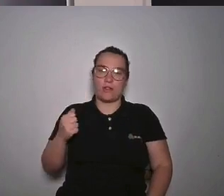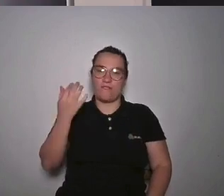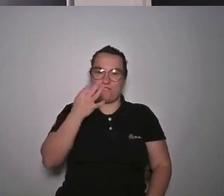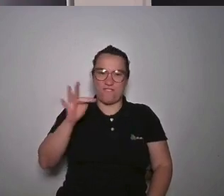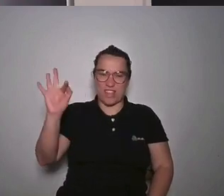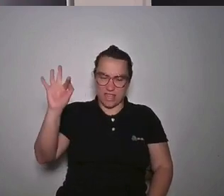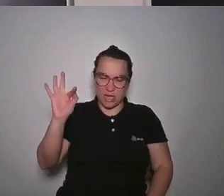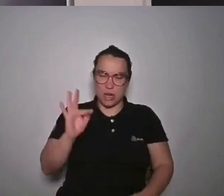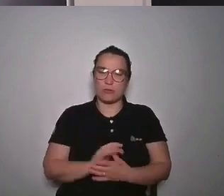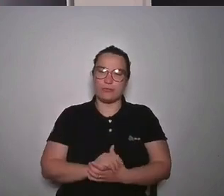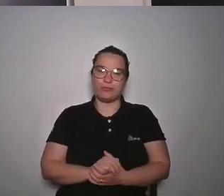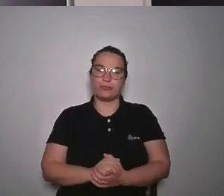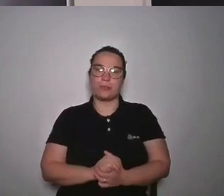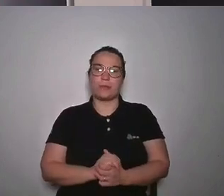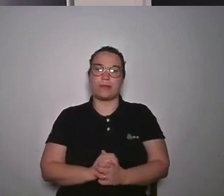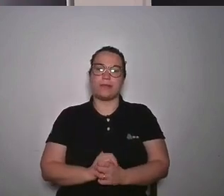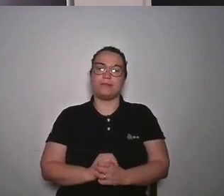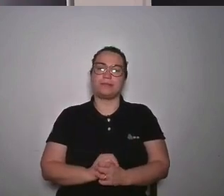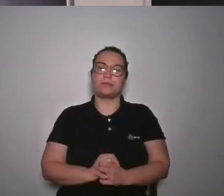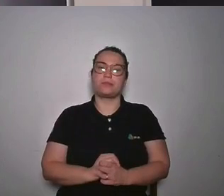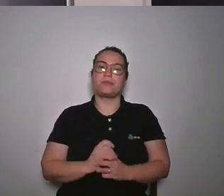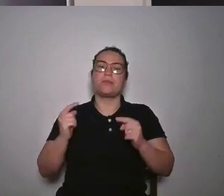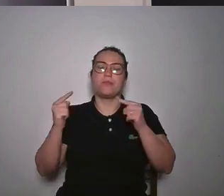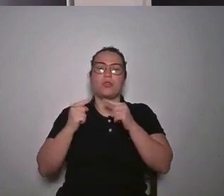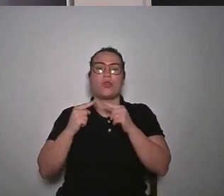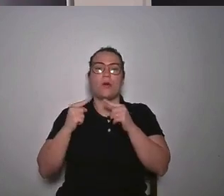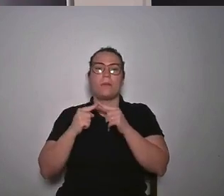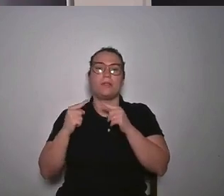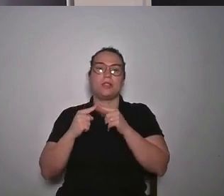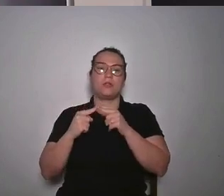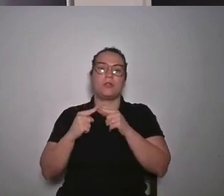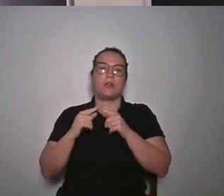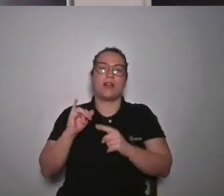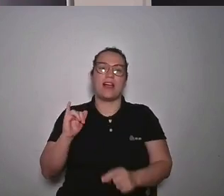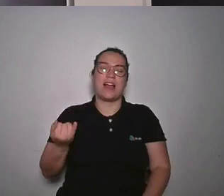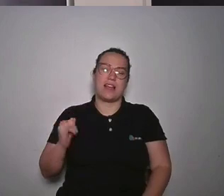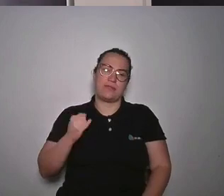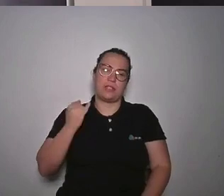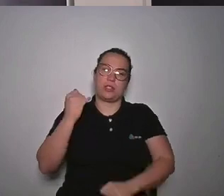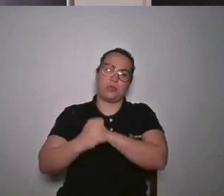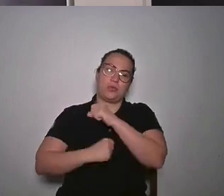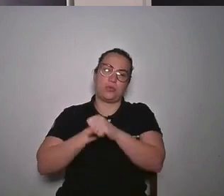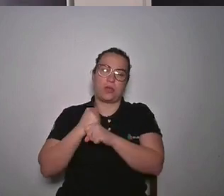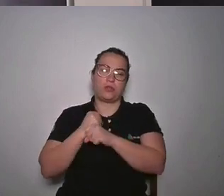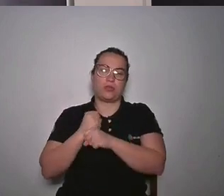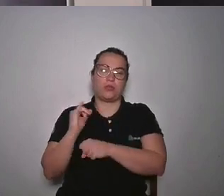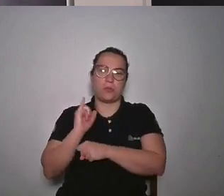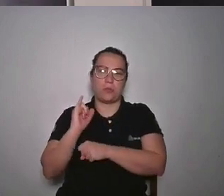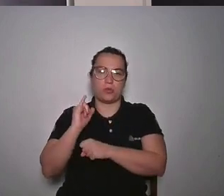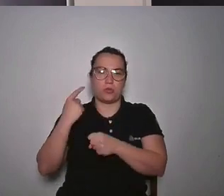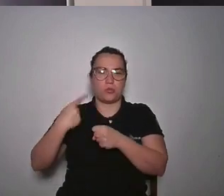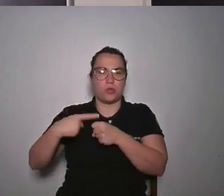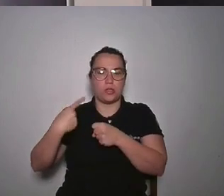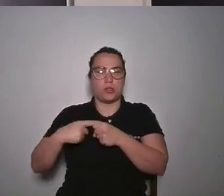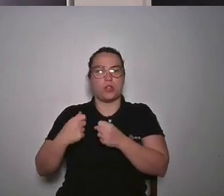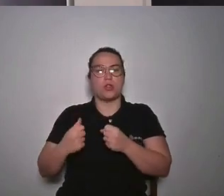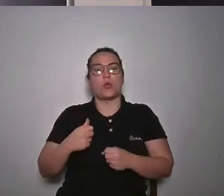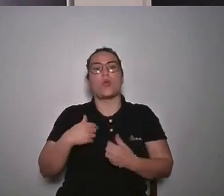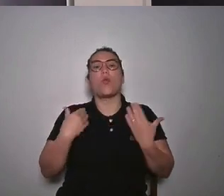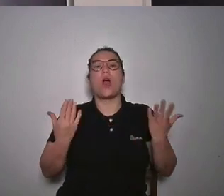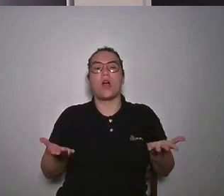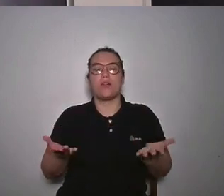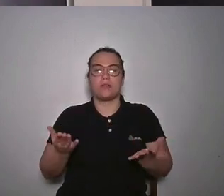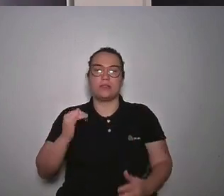de arrecadação. Então, aplicou-se a inflação do ano, em todos os impostos do município. Quais são os impostos do município?